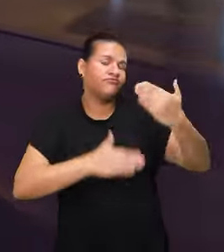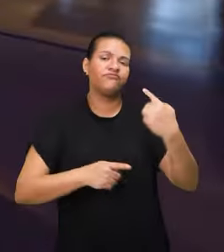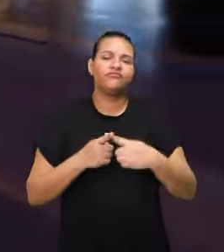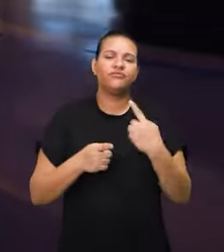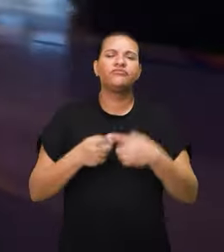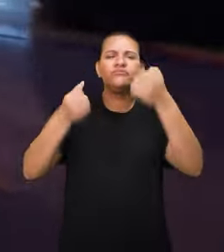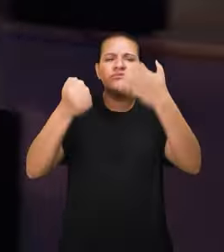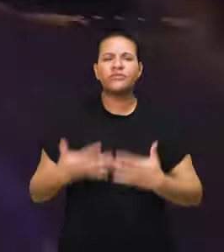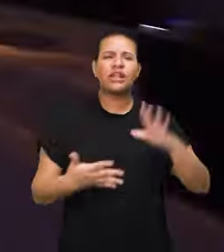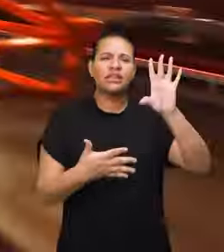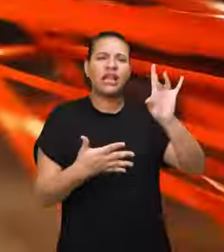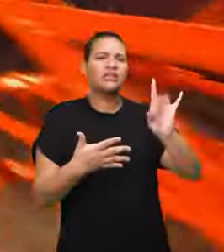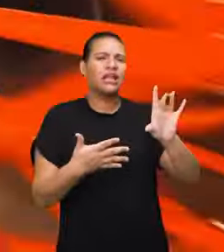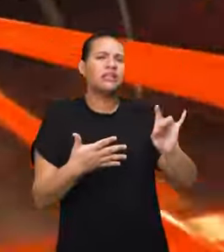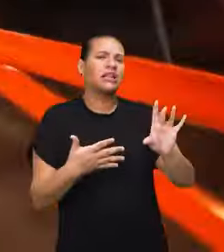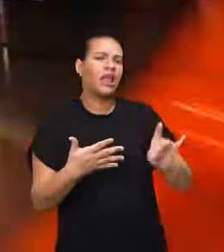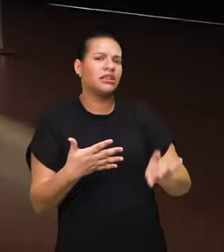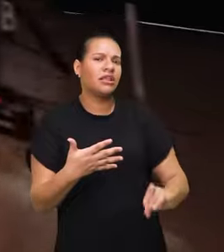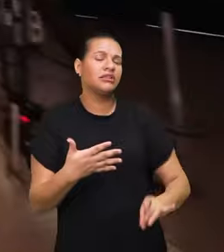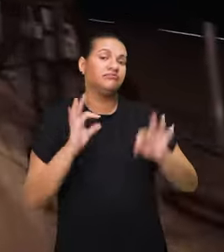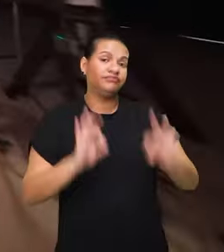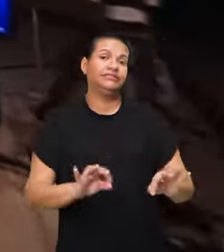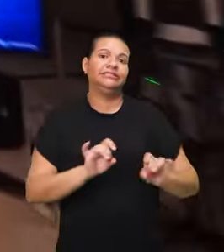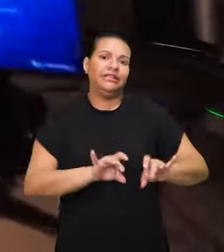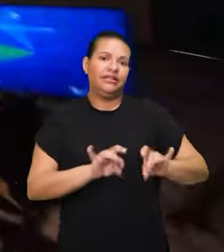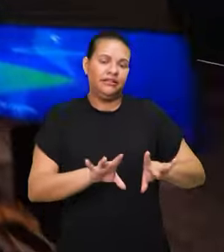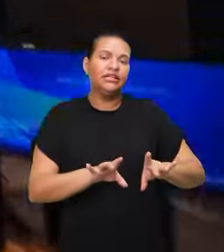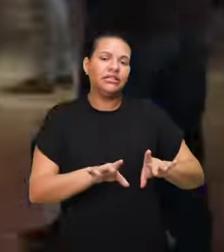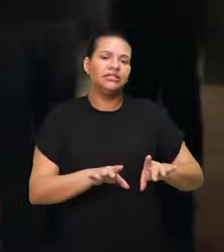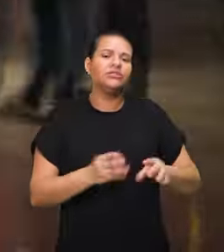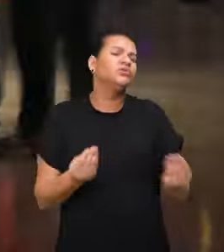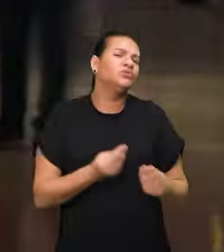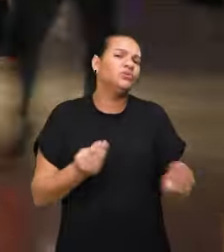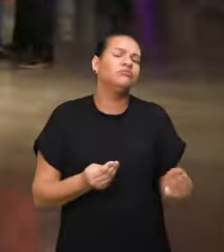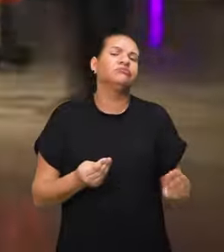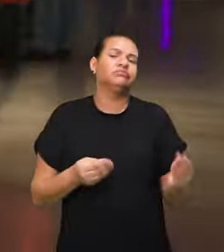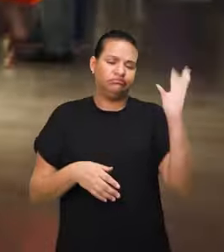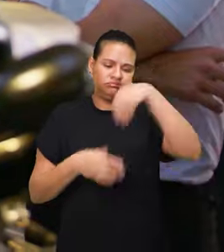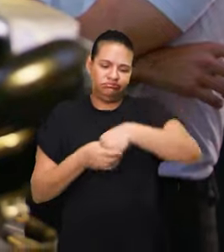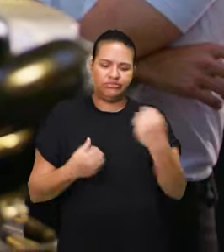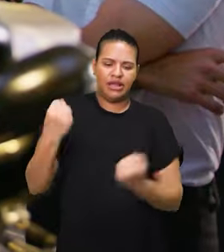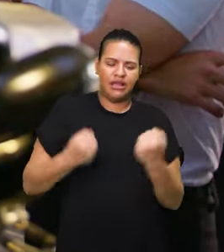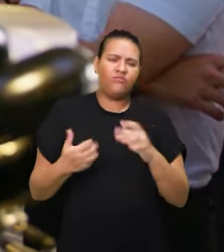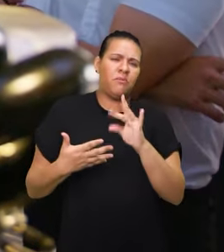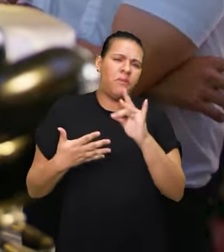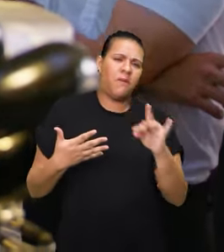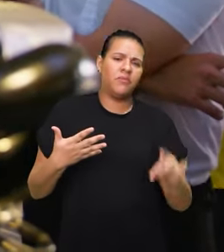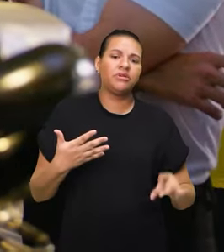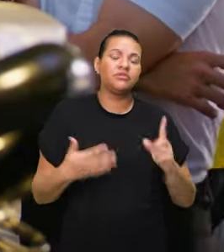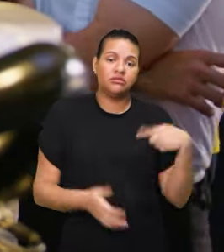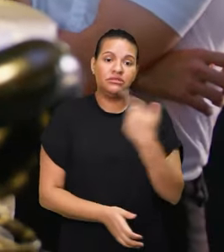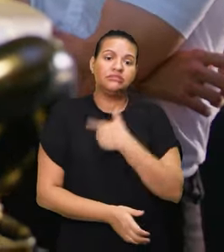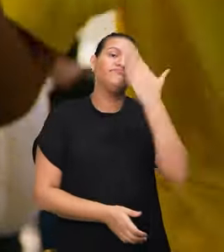de desenvolvimento para explicar item a item da forma mais detalhada e técnica possível cada componente do